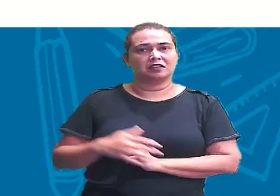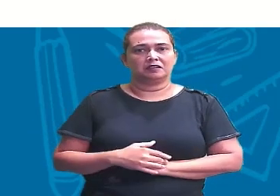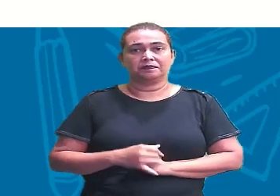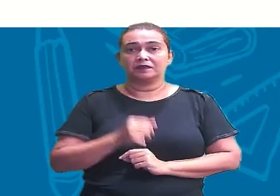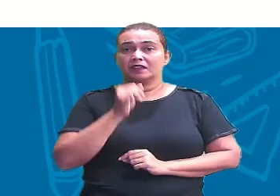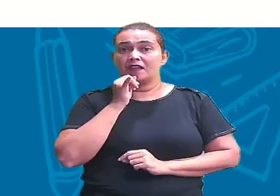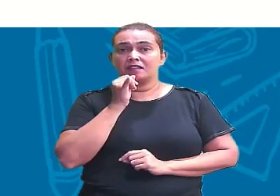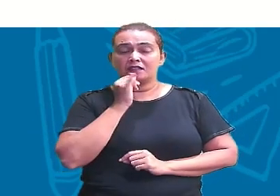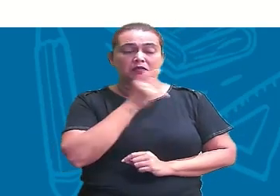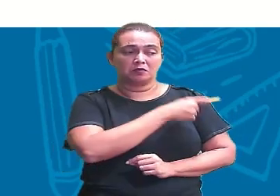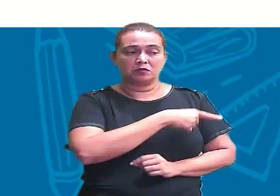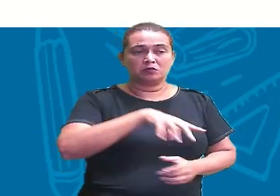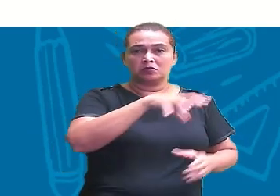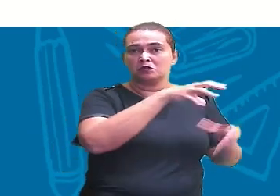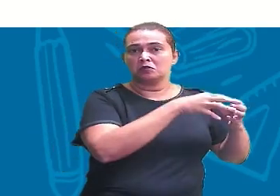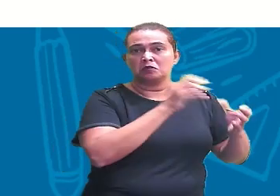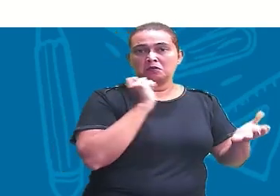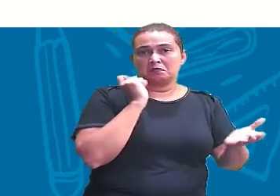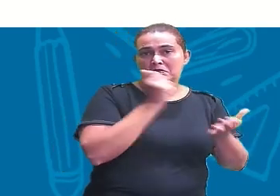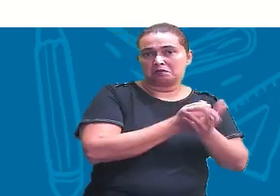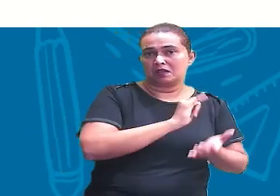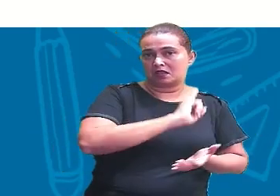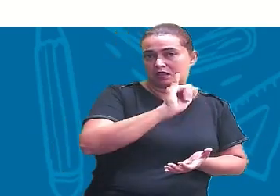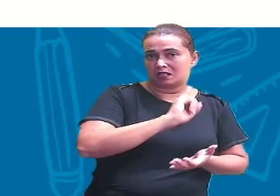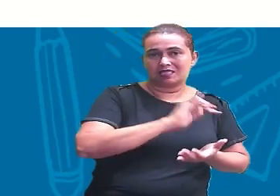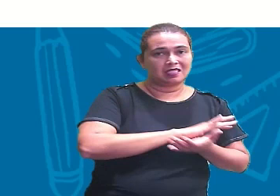não pagavam impostos. Tá?